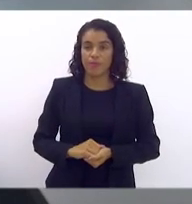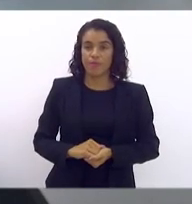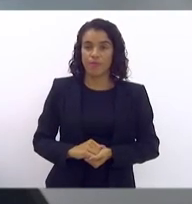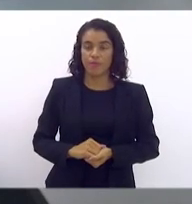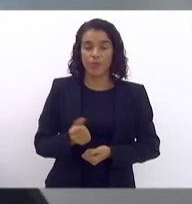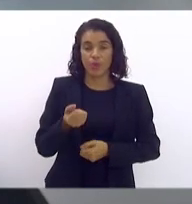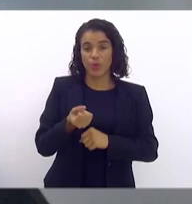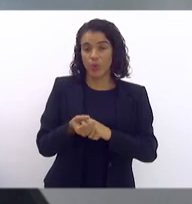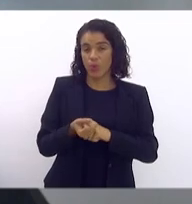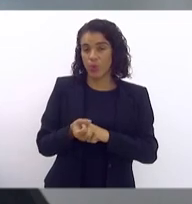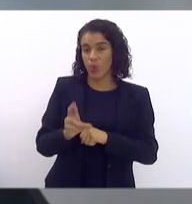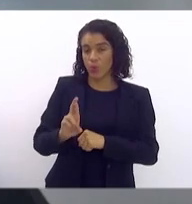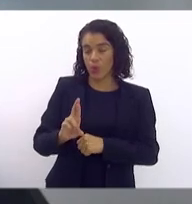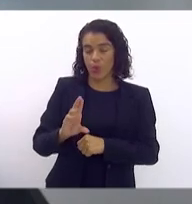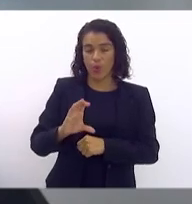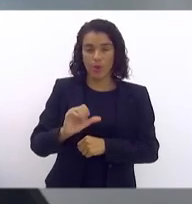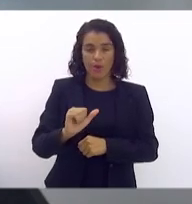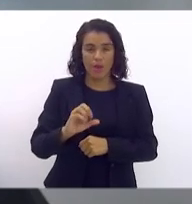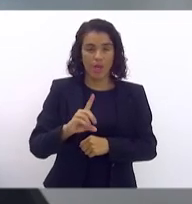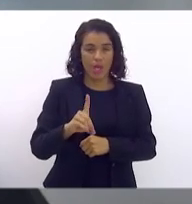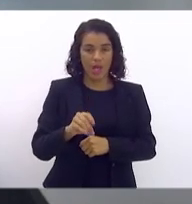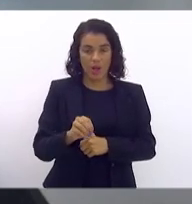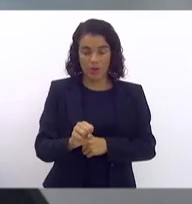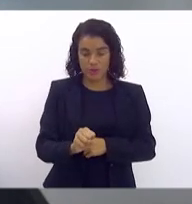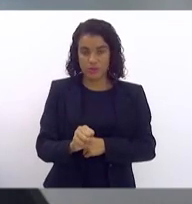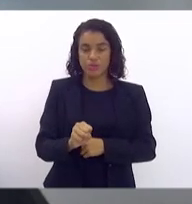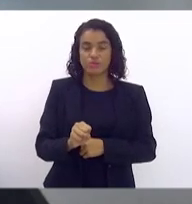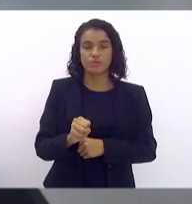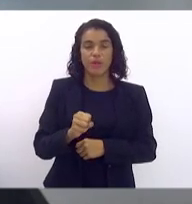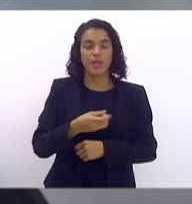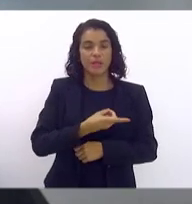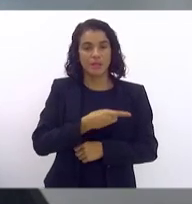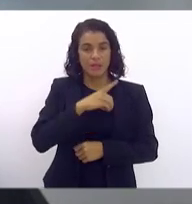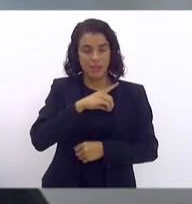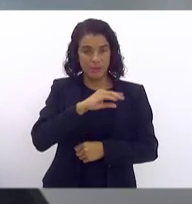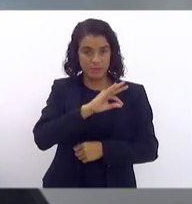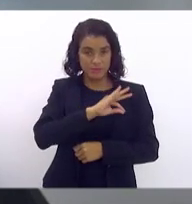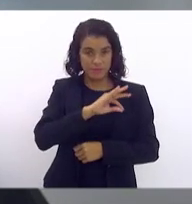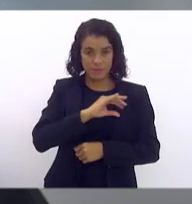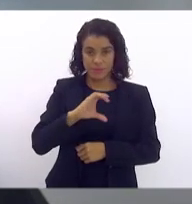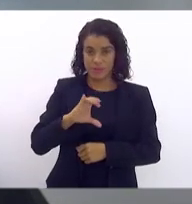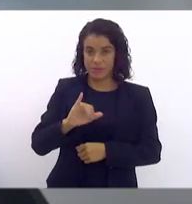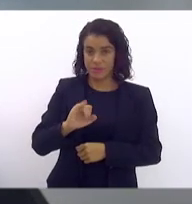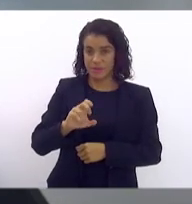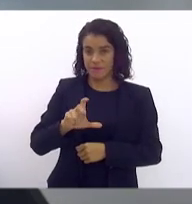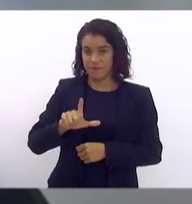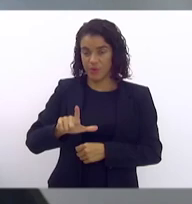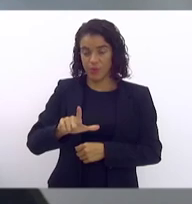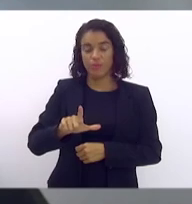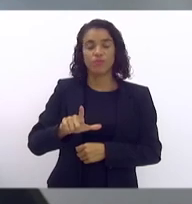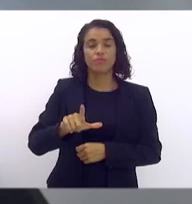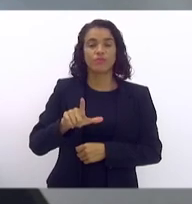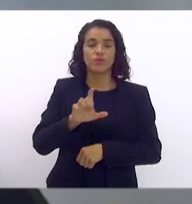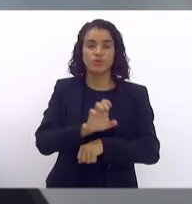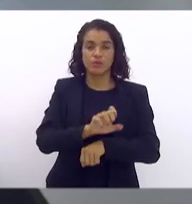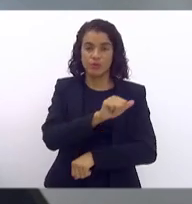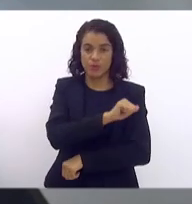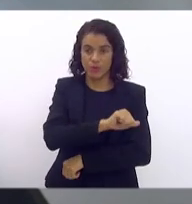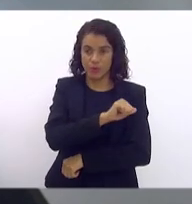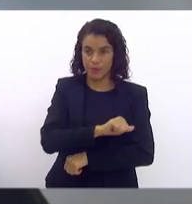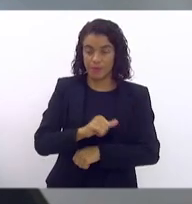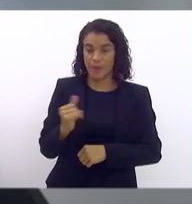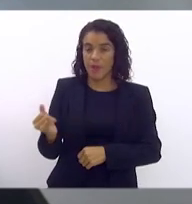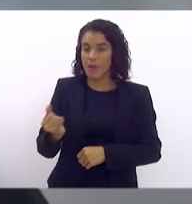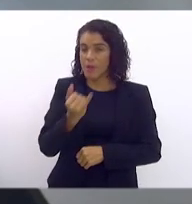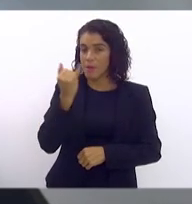Dr Carlos Eduardo de Araújo Rangel Delegado de Polícia Civil do estado do Rio de Janeiro importante